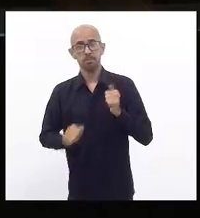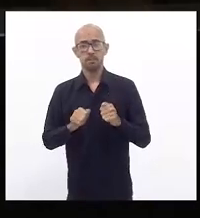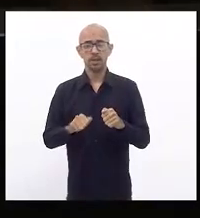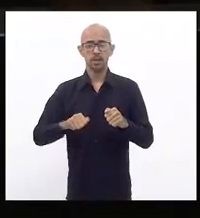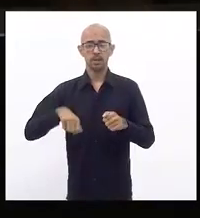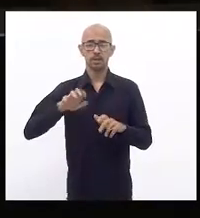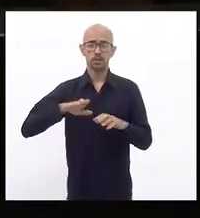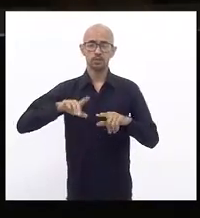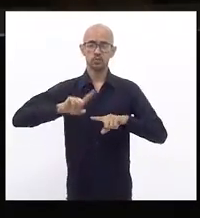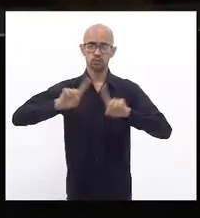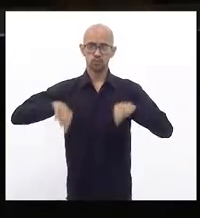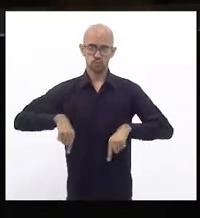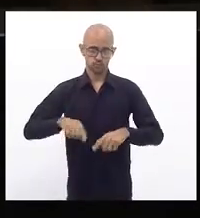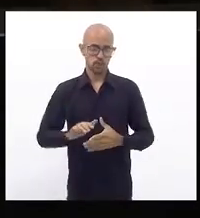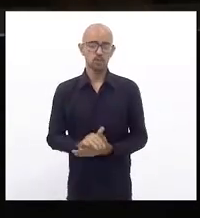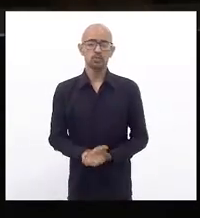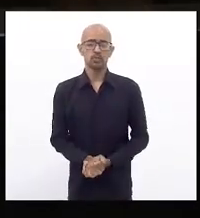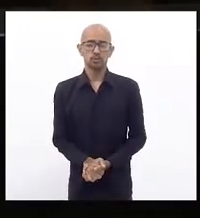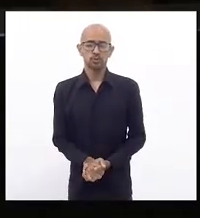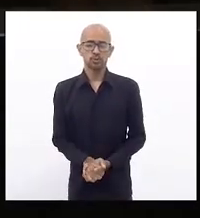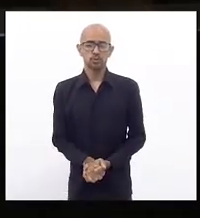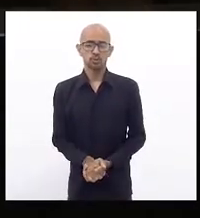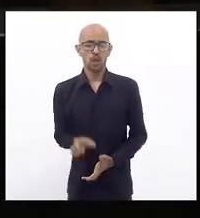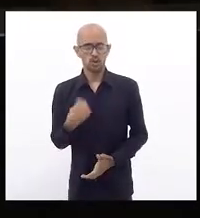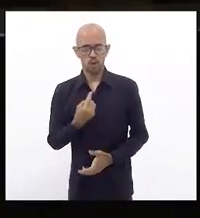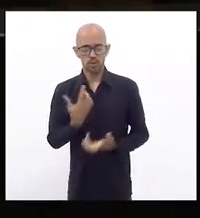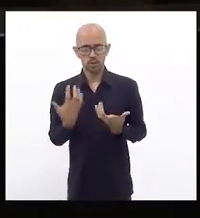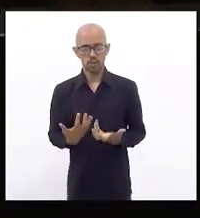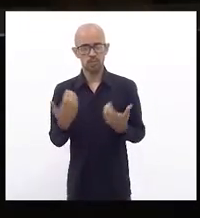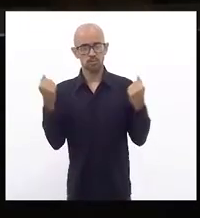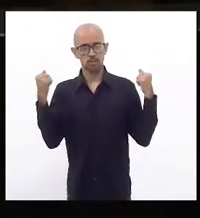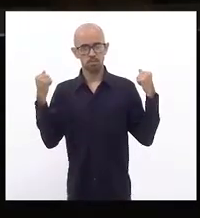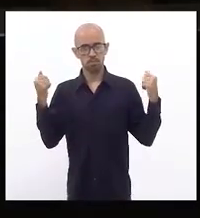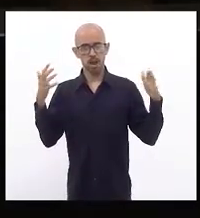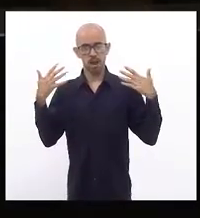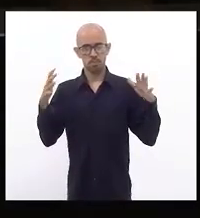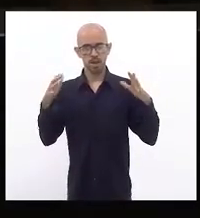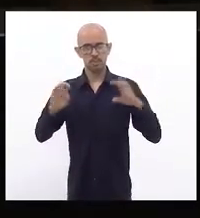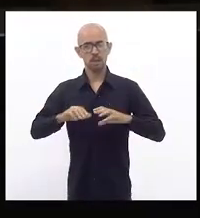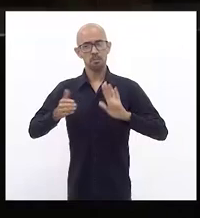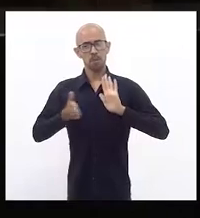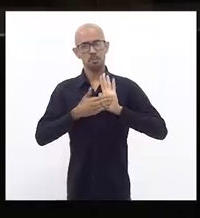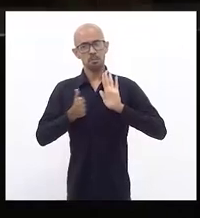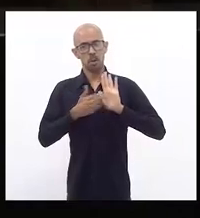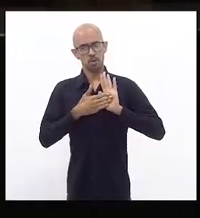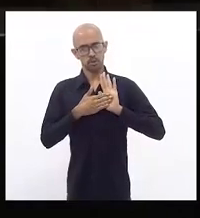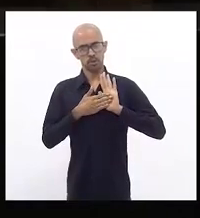de trabalho. Então, nós queremos aqui celebrar a proposição desse projeto, já